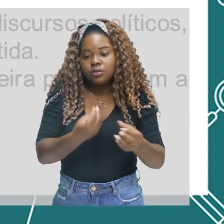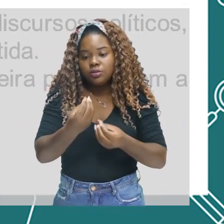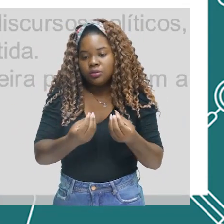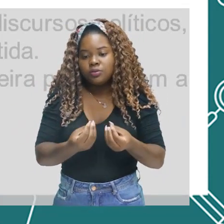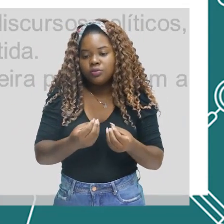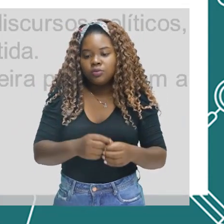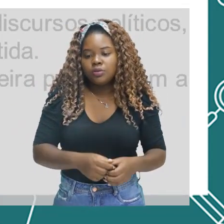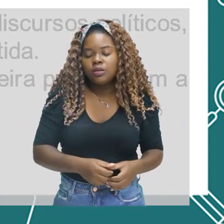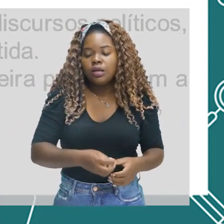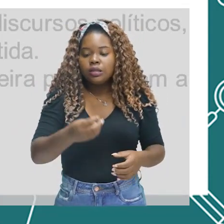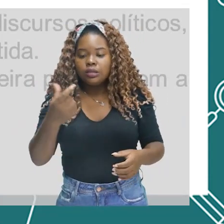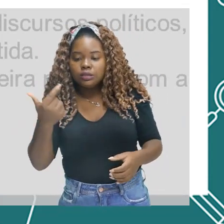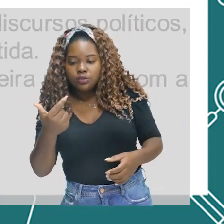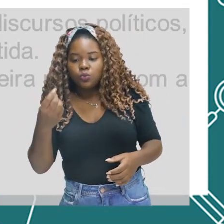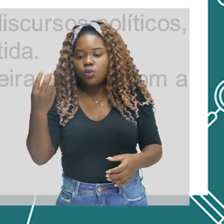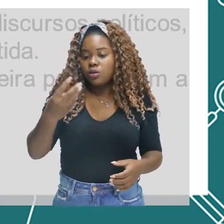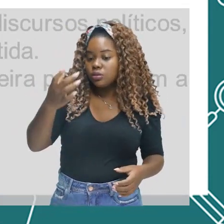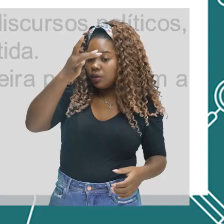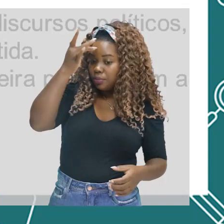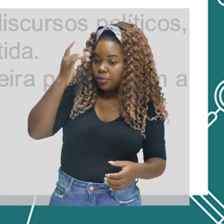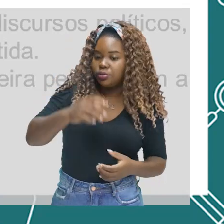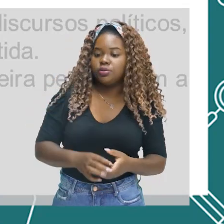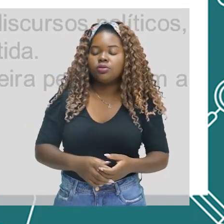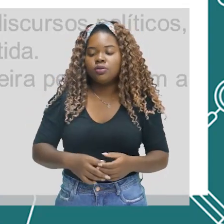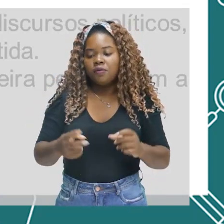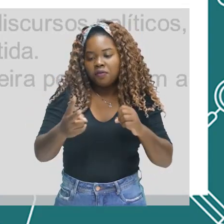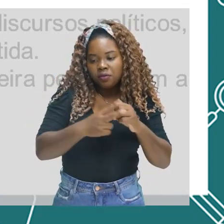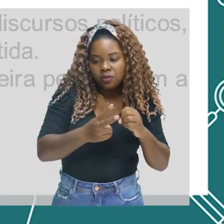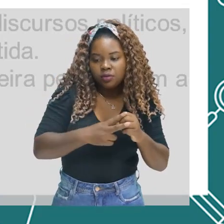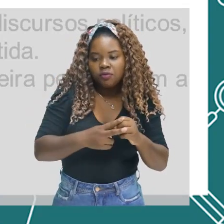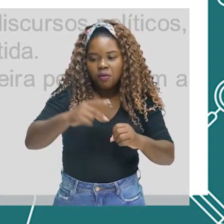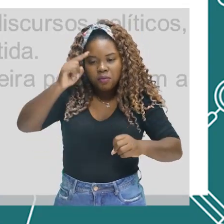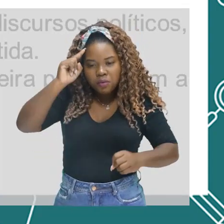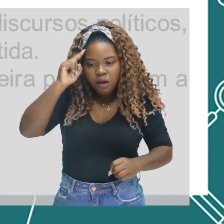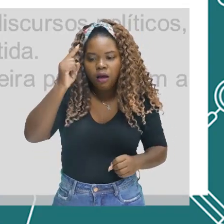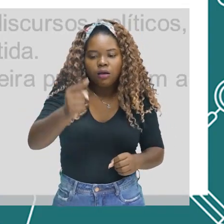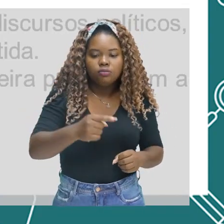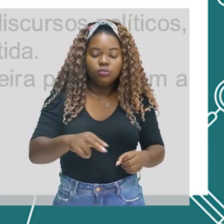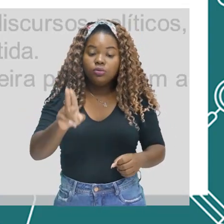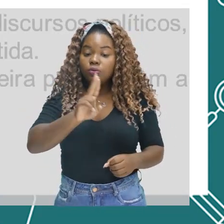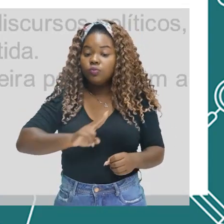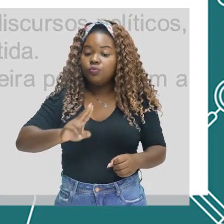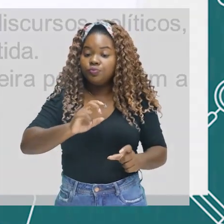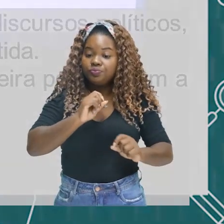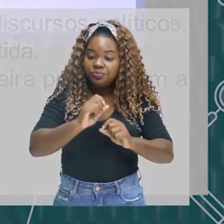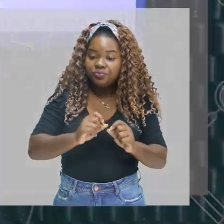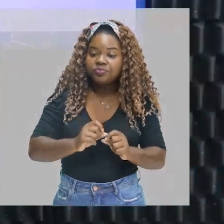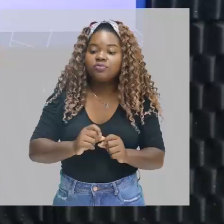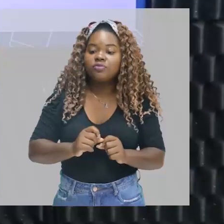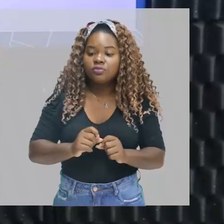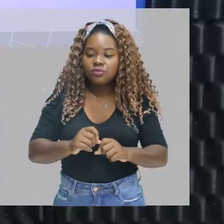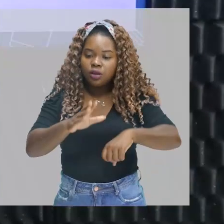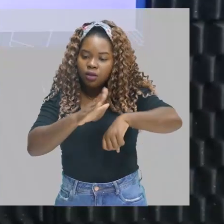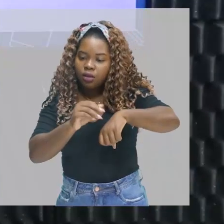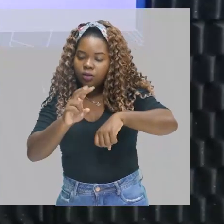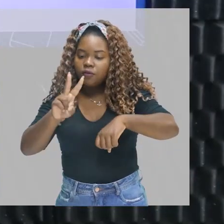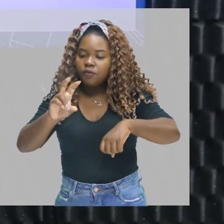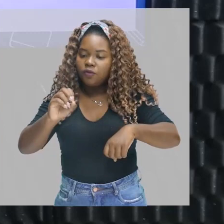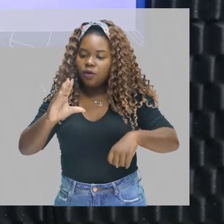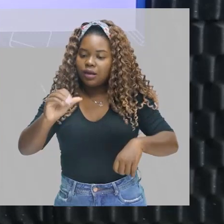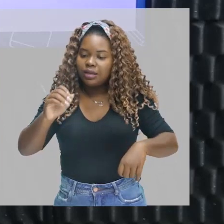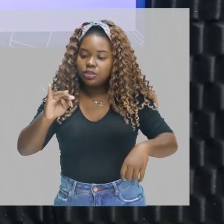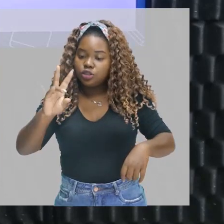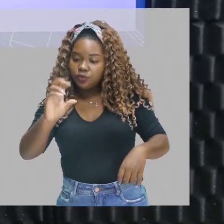na segunda ou na terceira pessoa, com a presença de verbos no imperativo e o uso do vocativo. Verbos